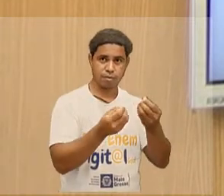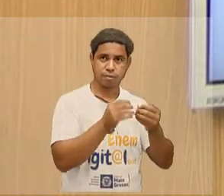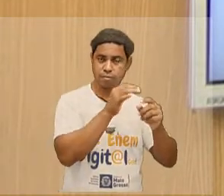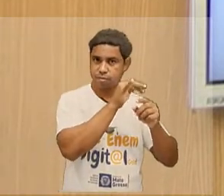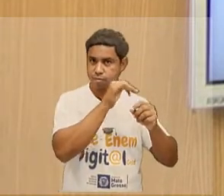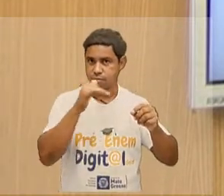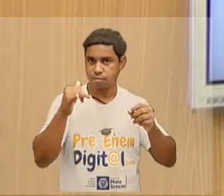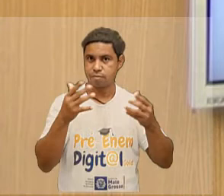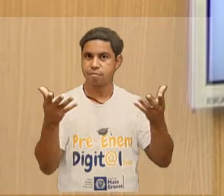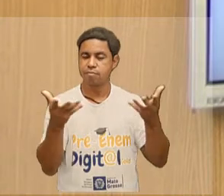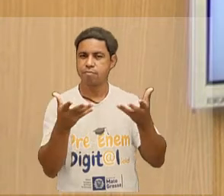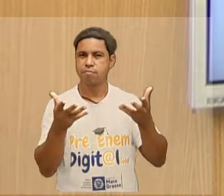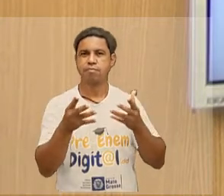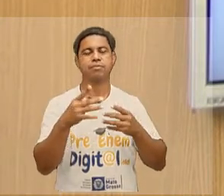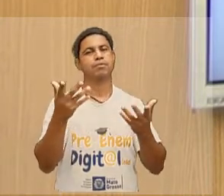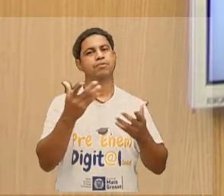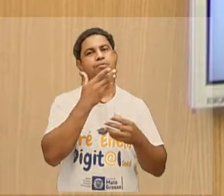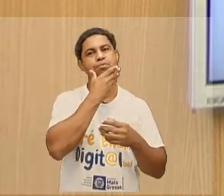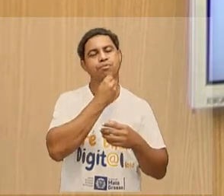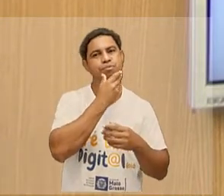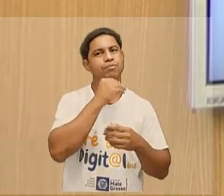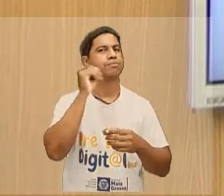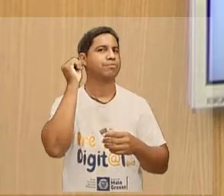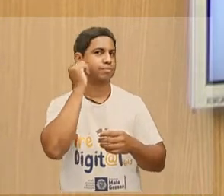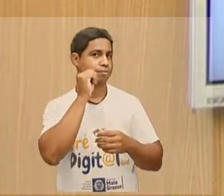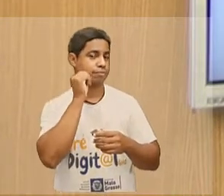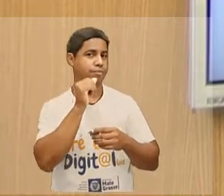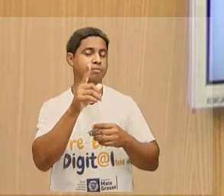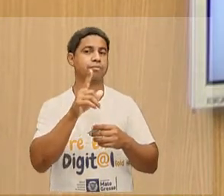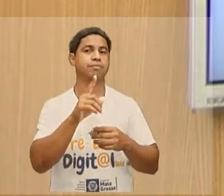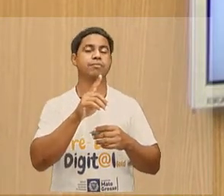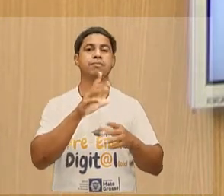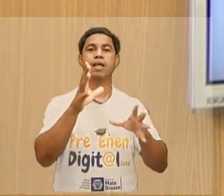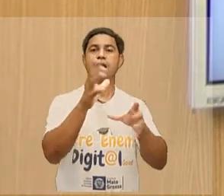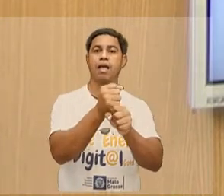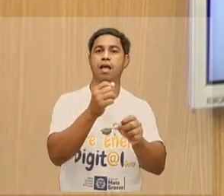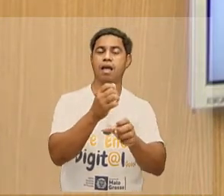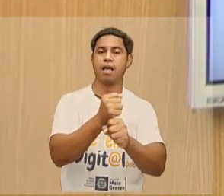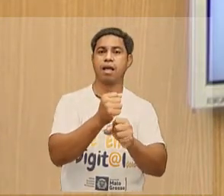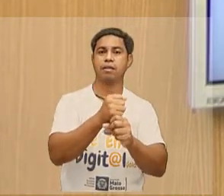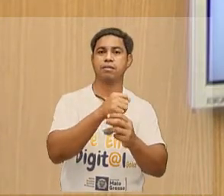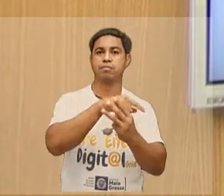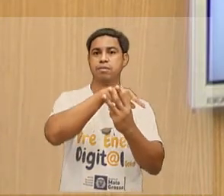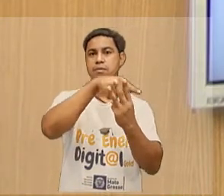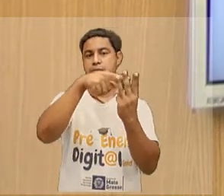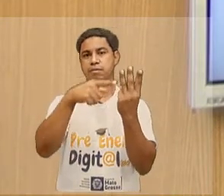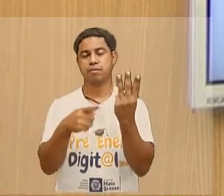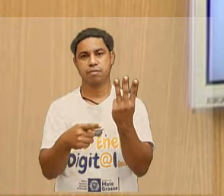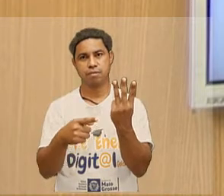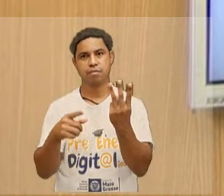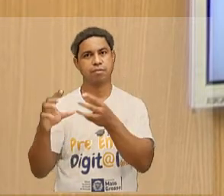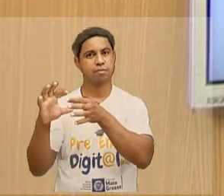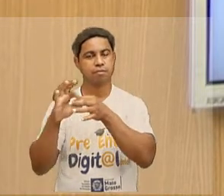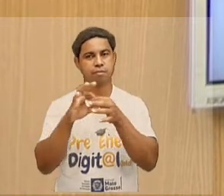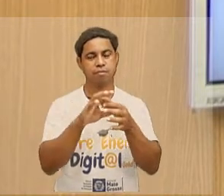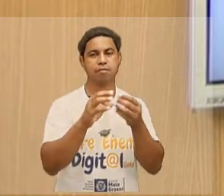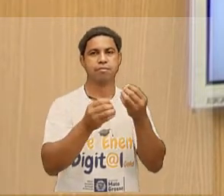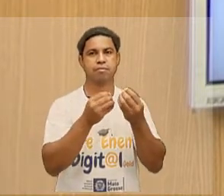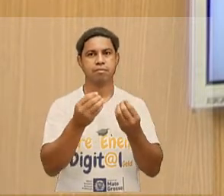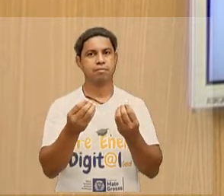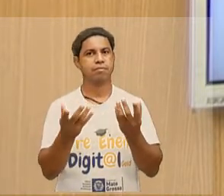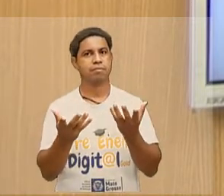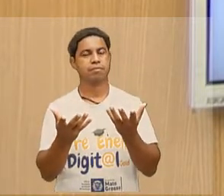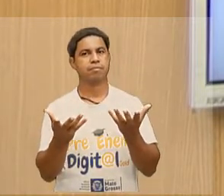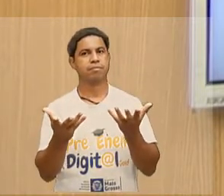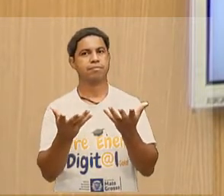total, senhoras e senhores, ladies and gentlemen, é a soma das três correntes. No caso, são três resistores. Resistor 1,